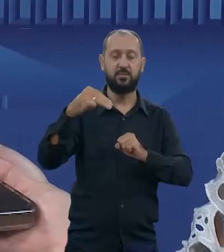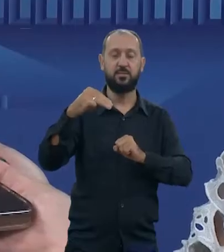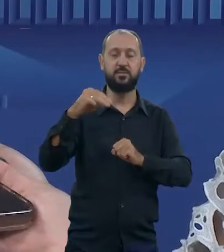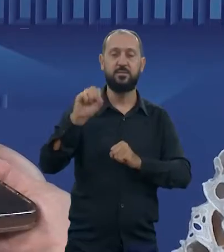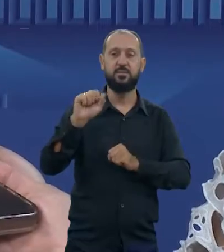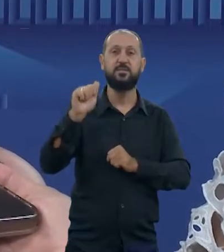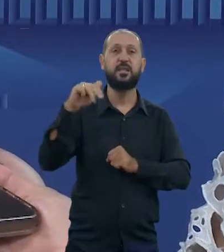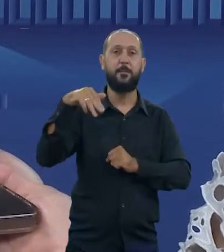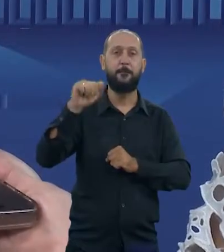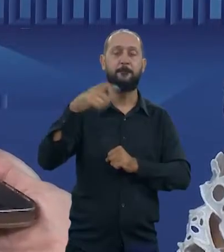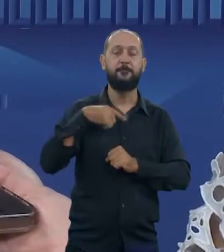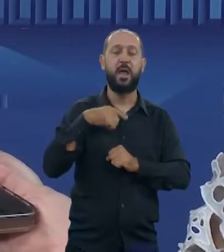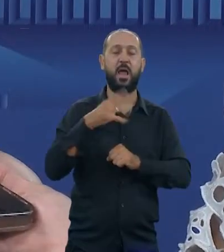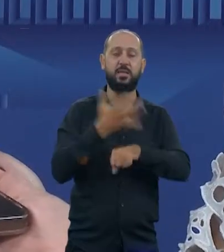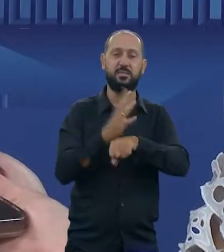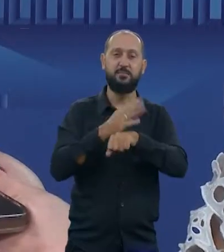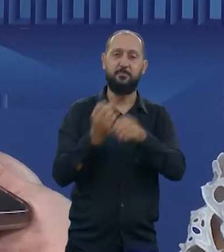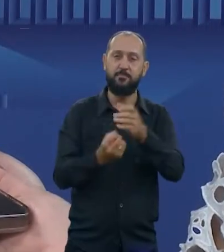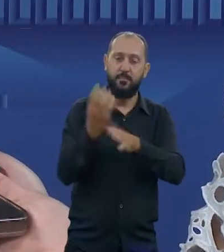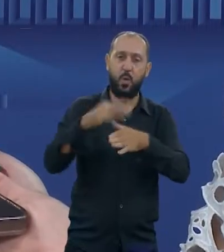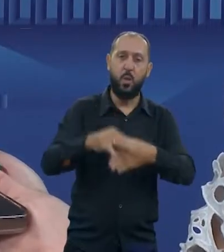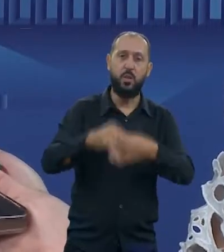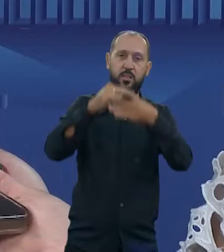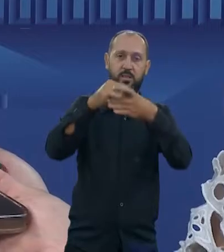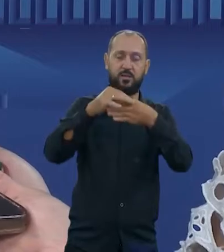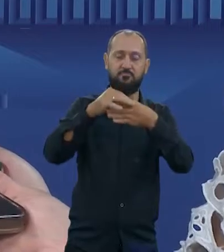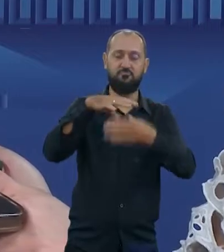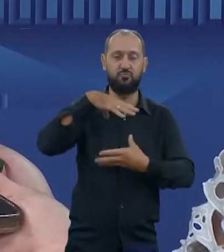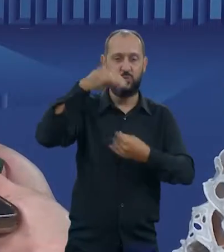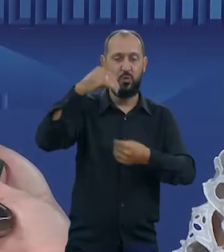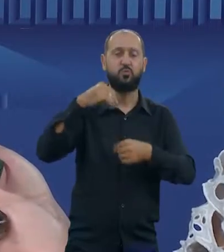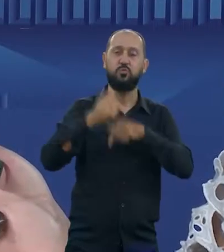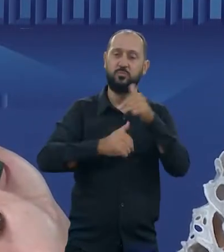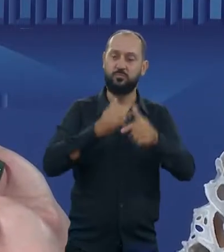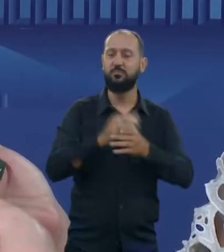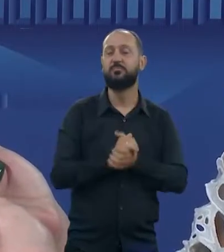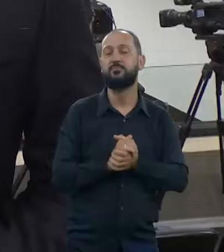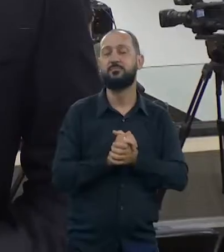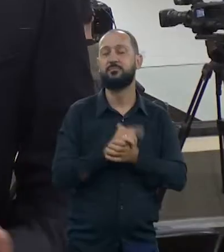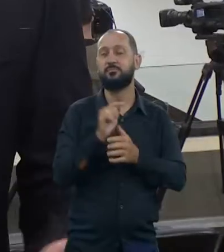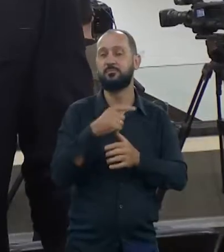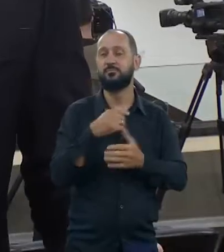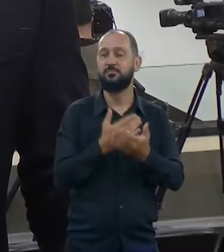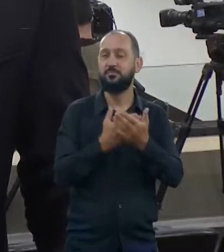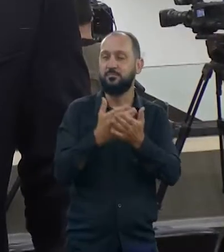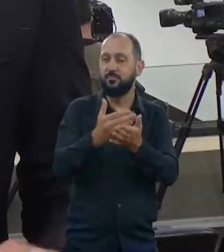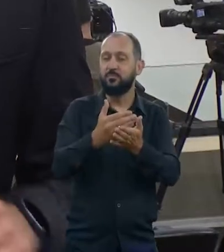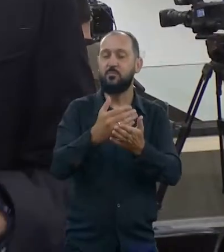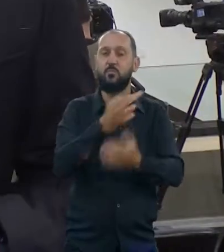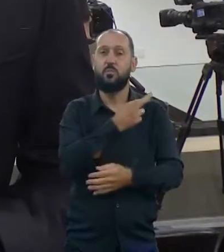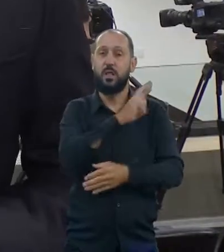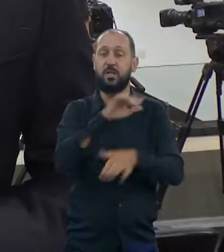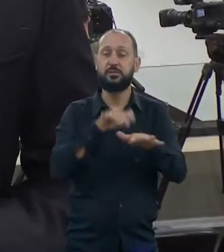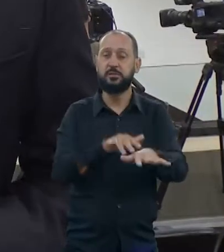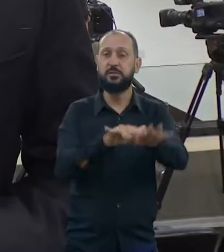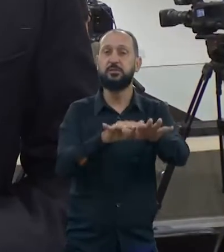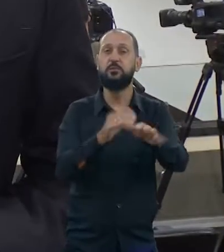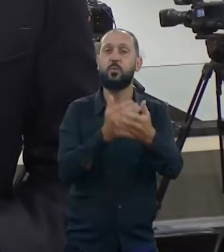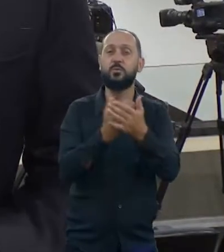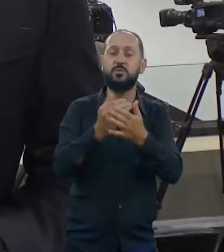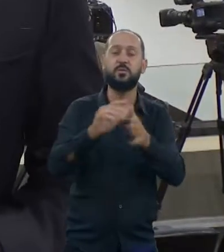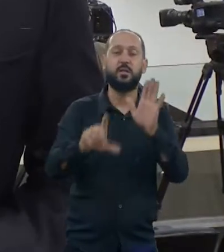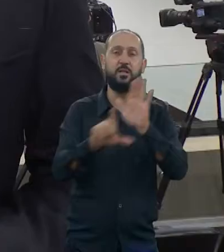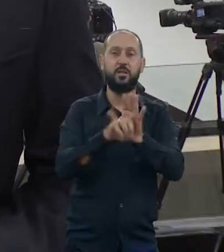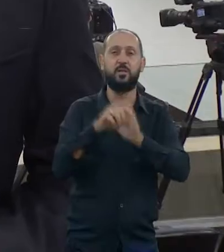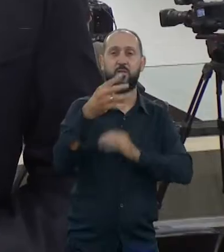Mestre Sukunyo-sama, o fundador dessa prática, líder espiritual desse movimento. O movimento religioso foi reconhecido em Mato Grosso do